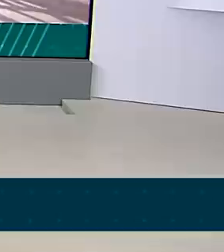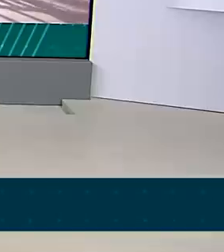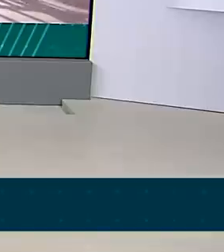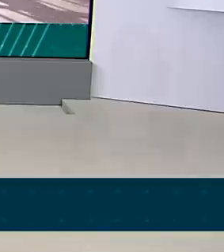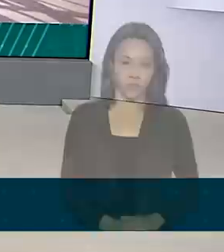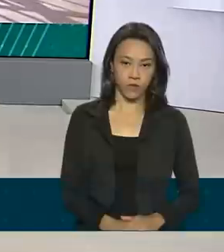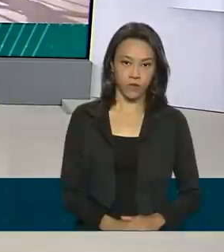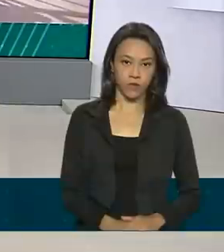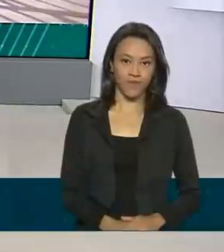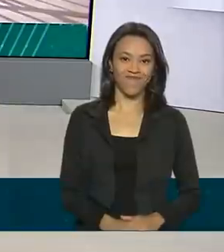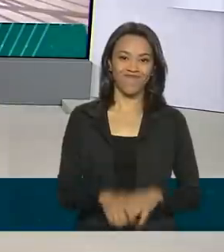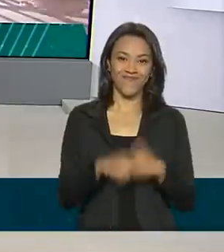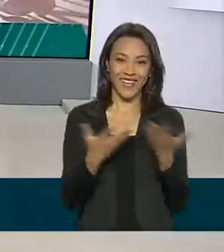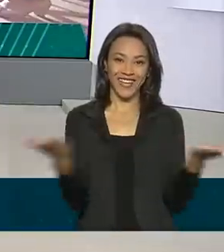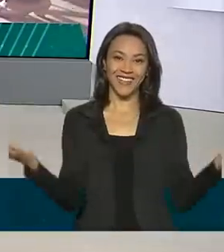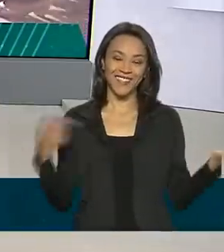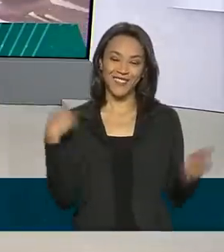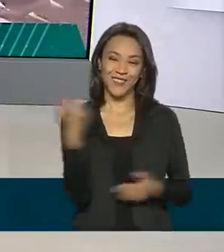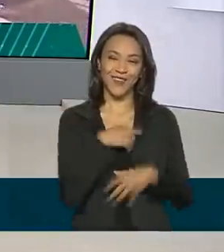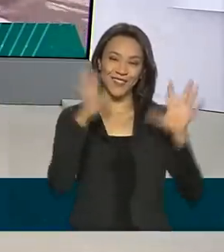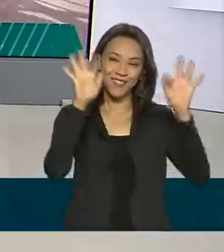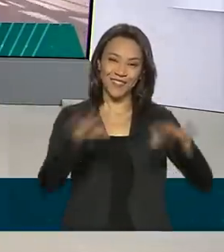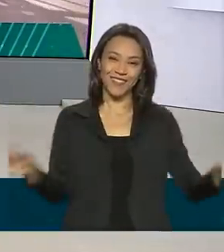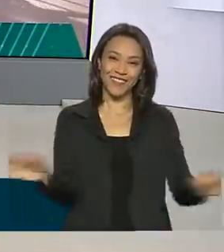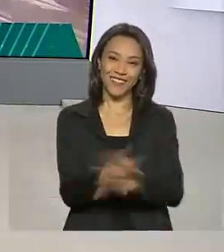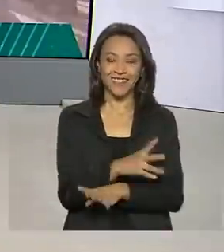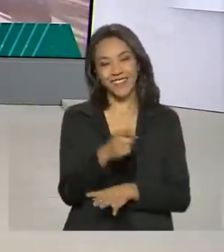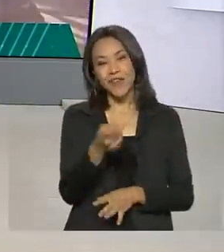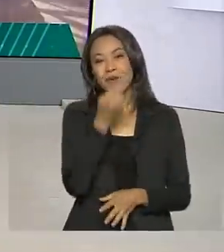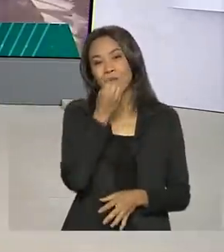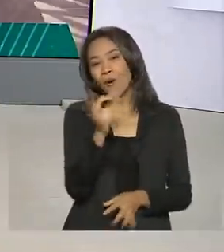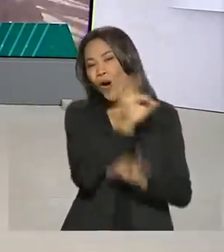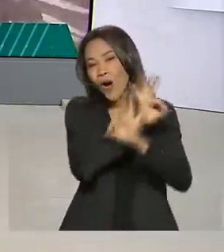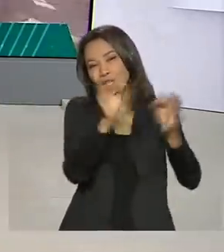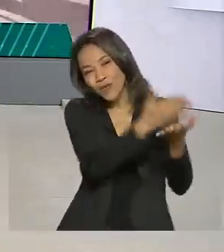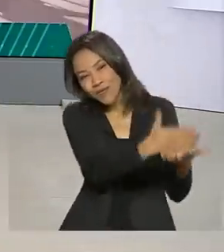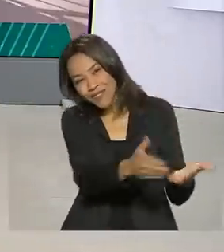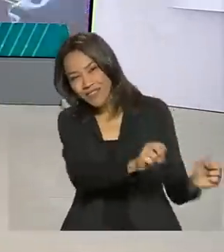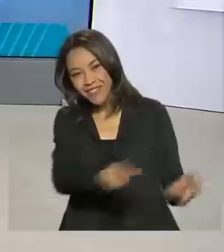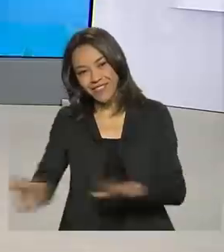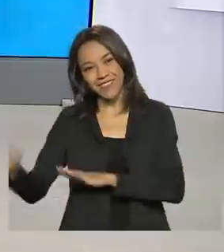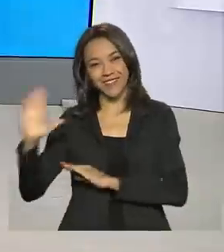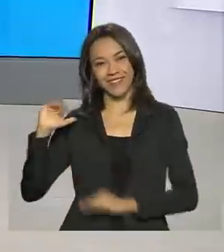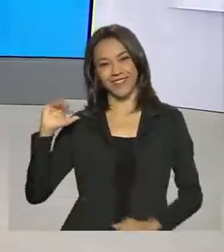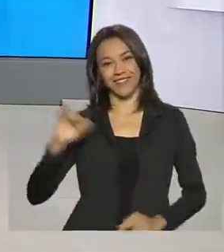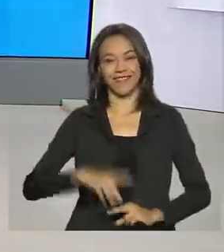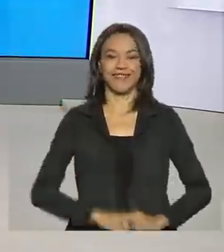É isso, a gente fica por aqui. Um excelente início de semana para você. Tchau, tchau.